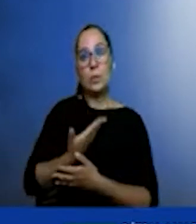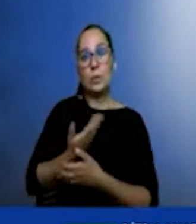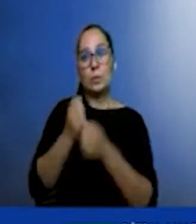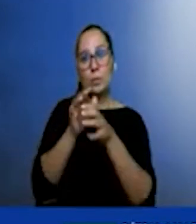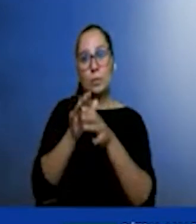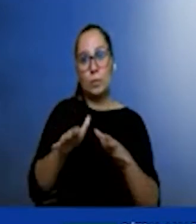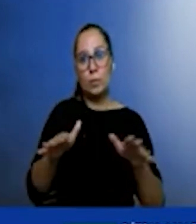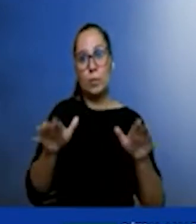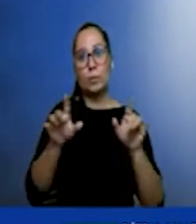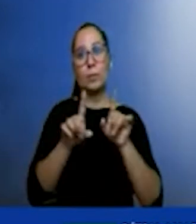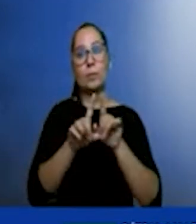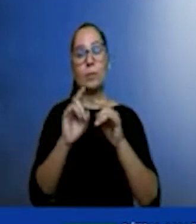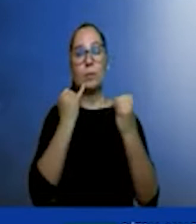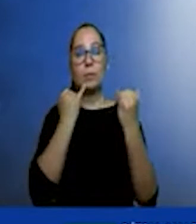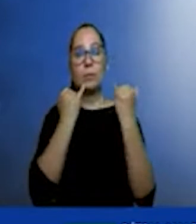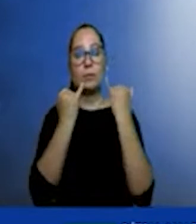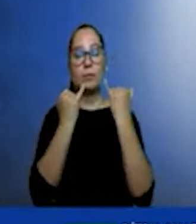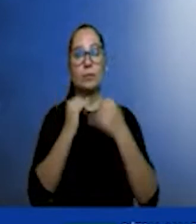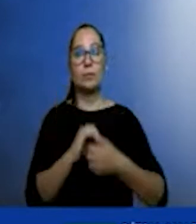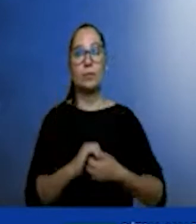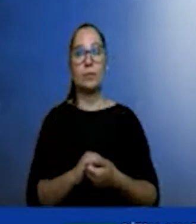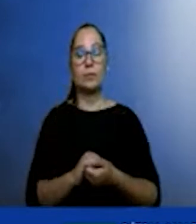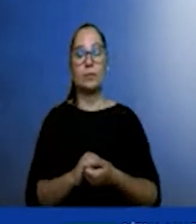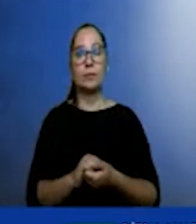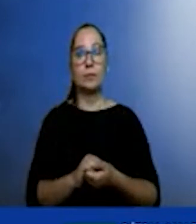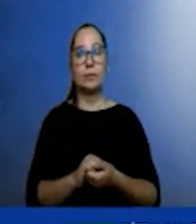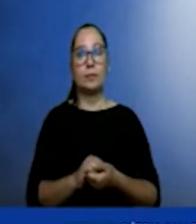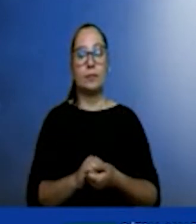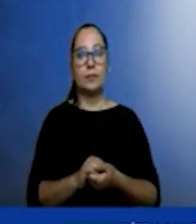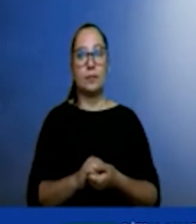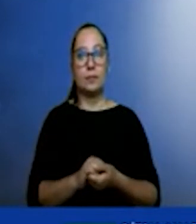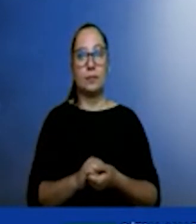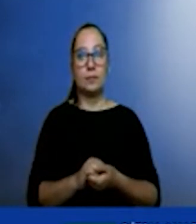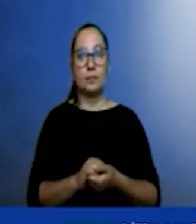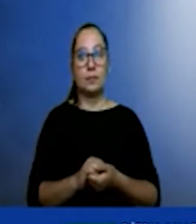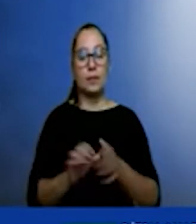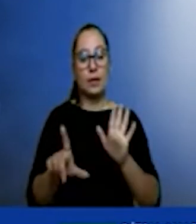e a questão aí legal, né?